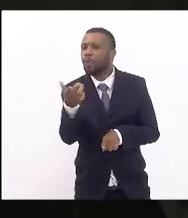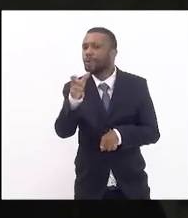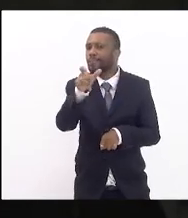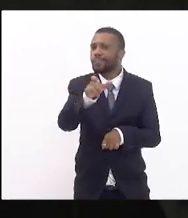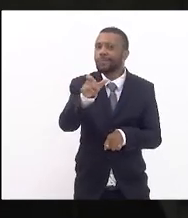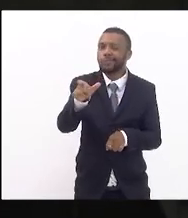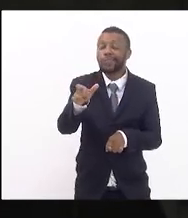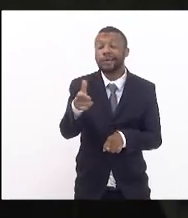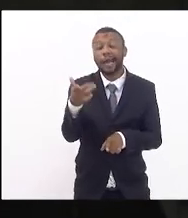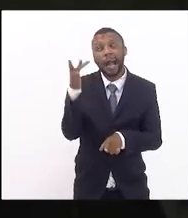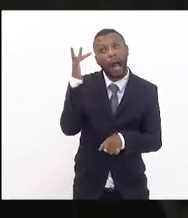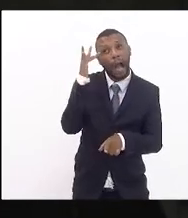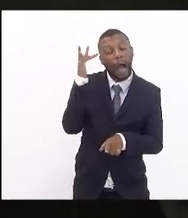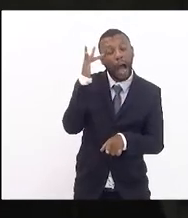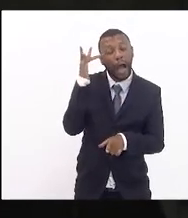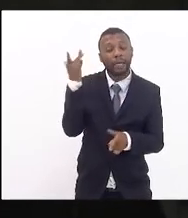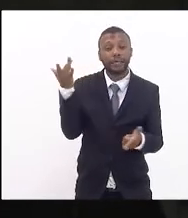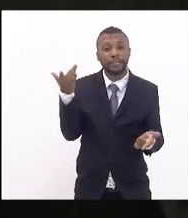pseudo-entendidos,